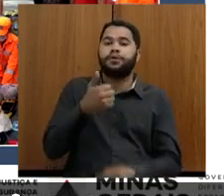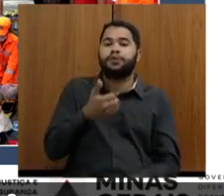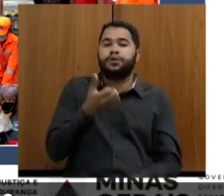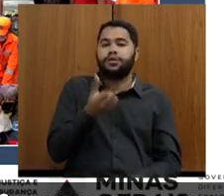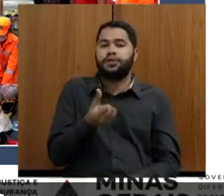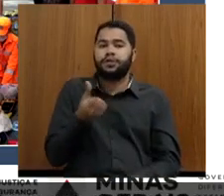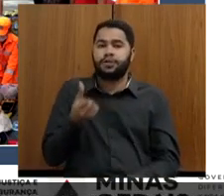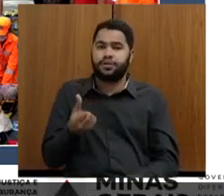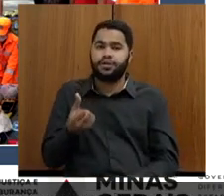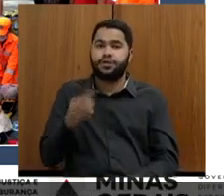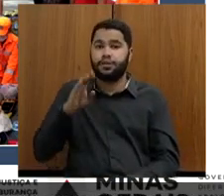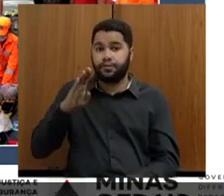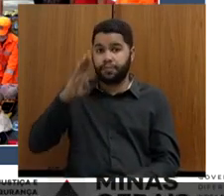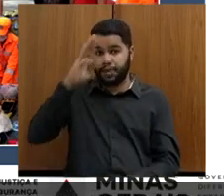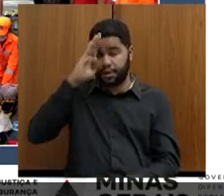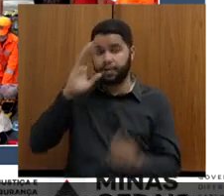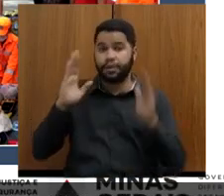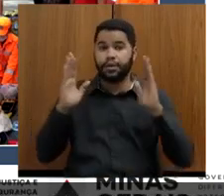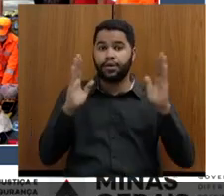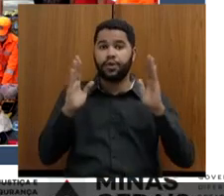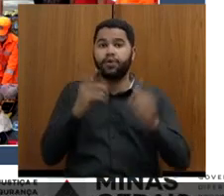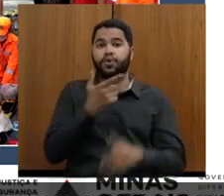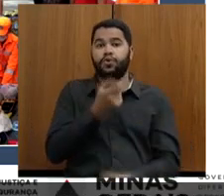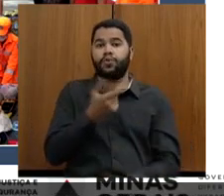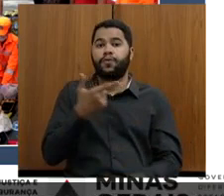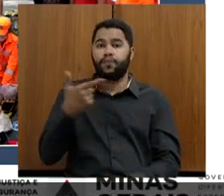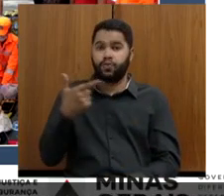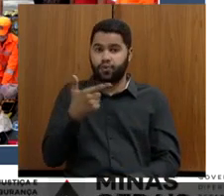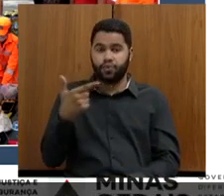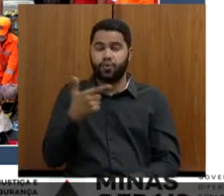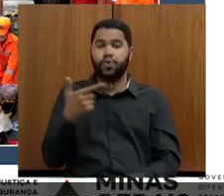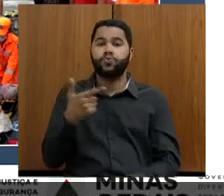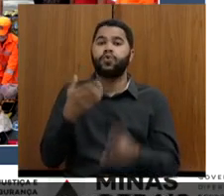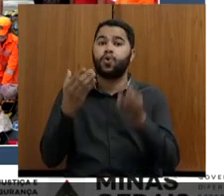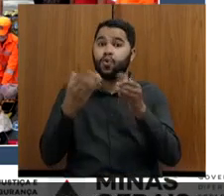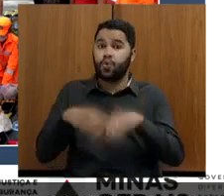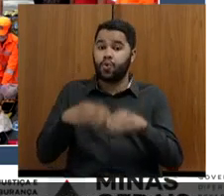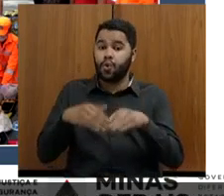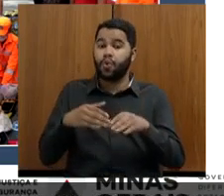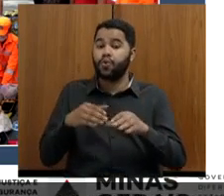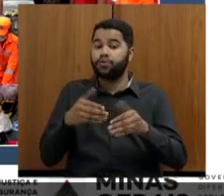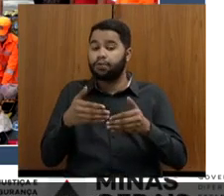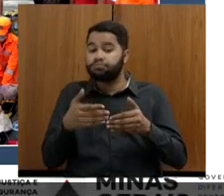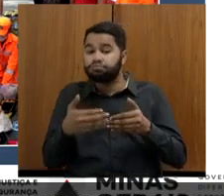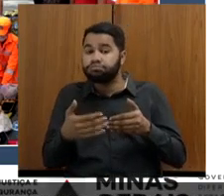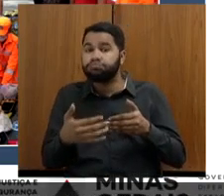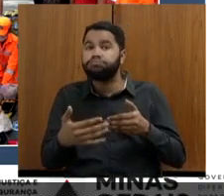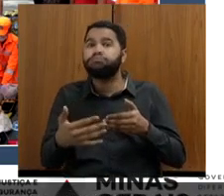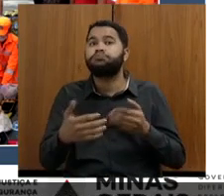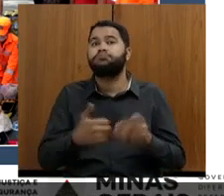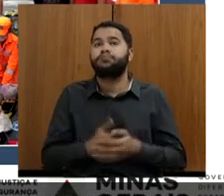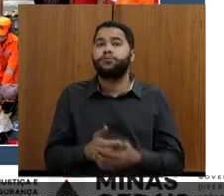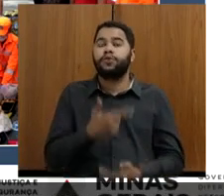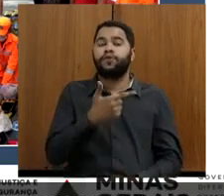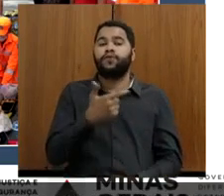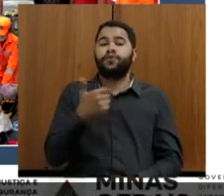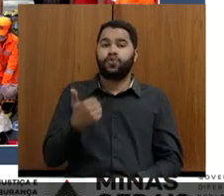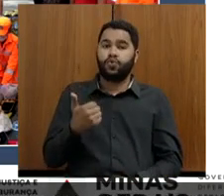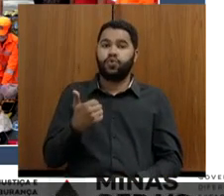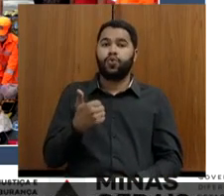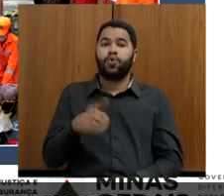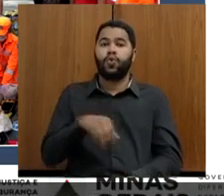166 militares durante um ano de 2022 o concurso já está em andamento são 21